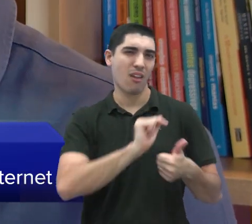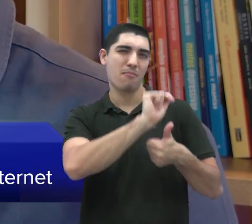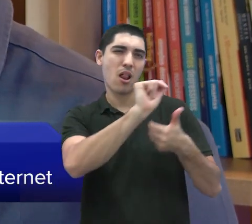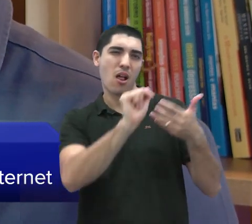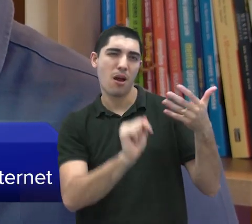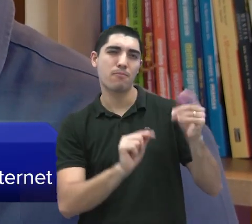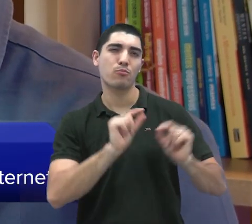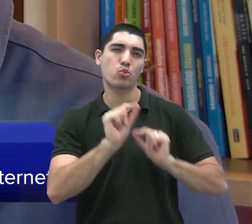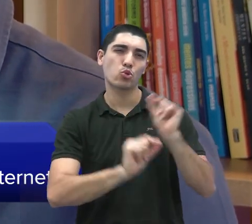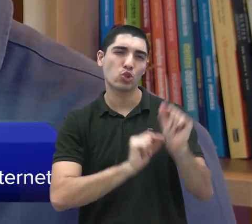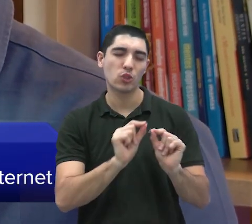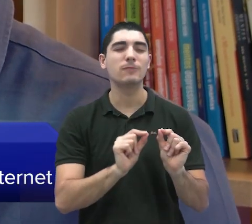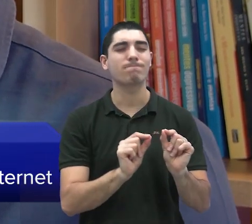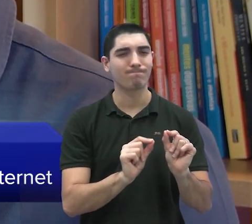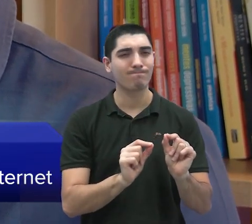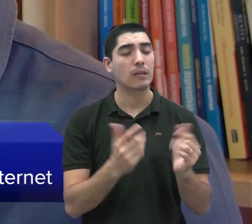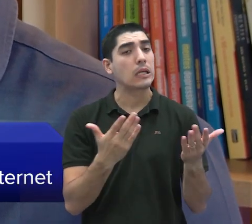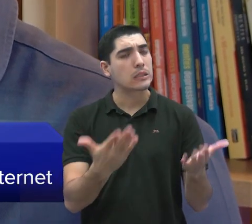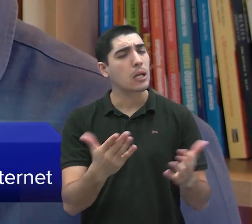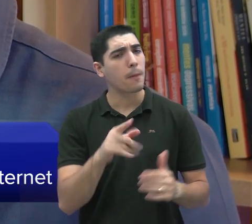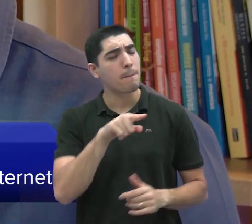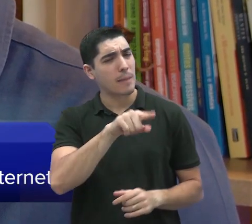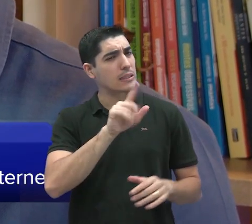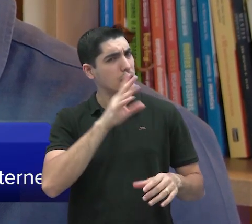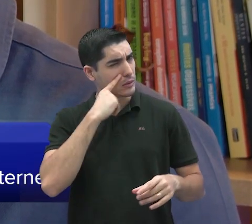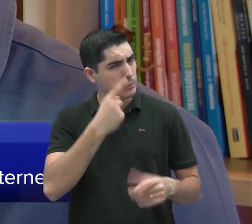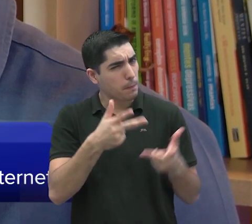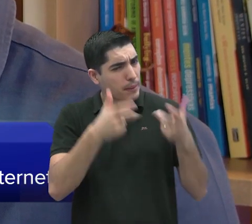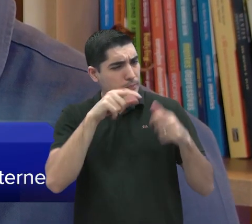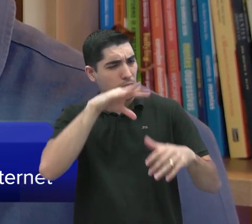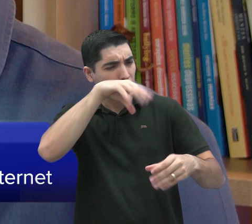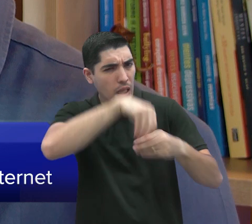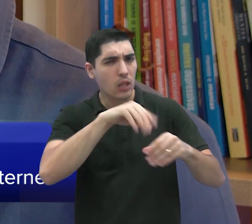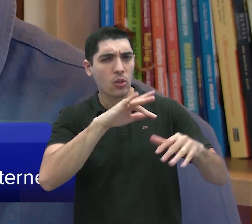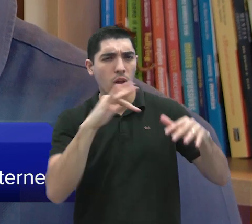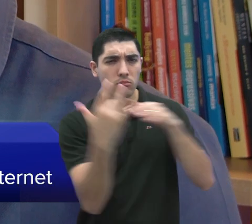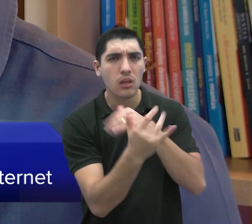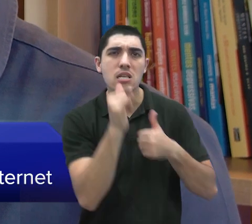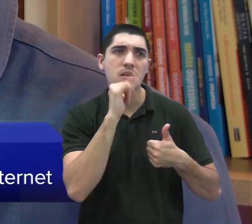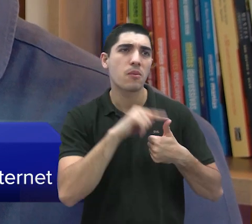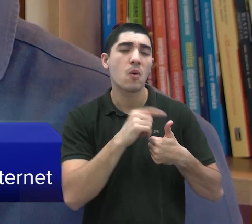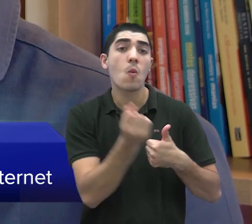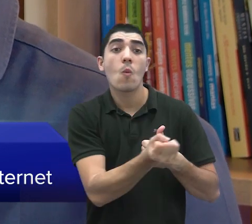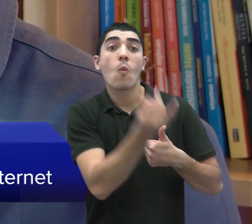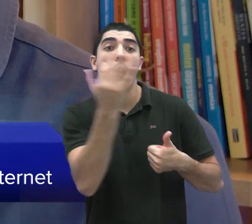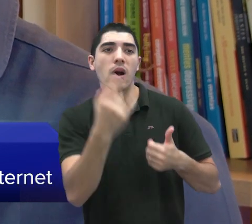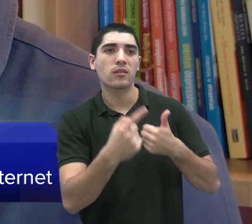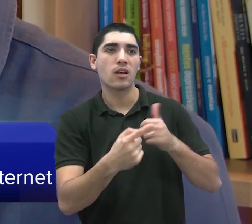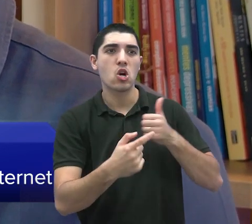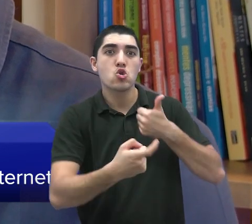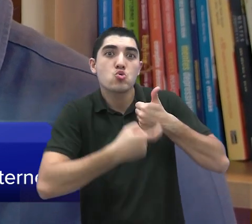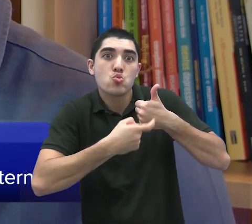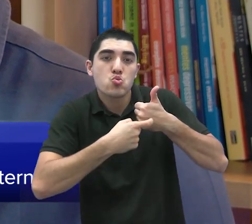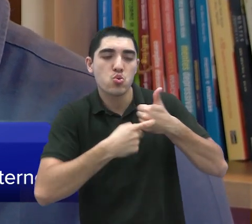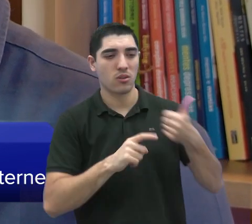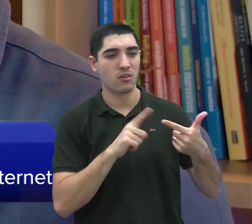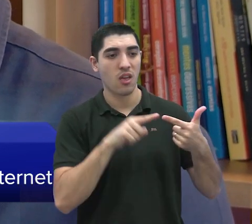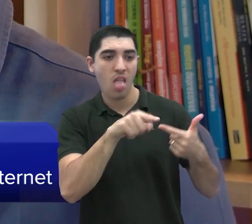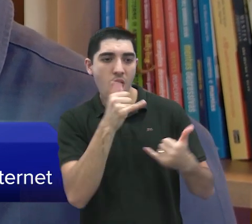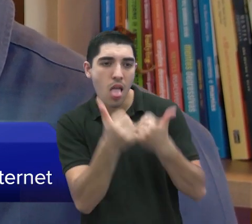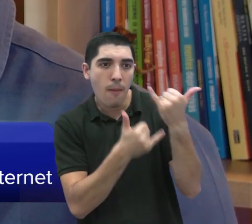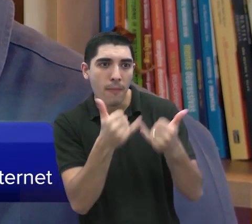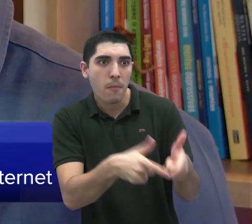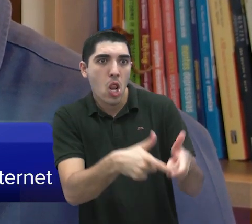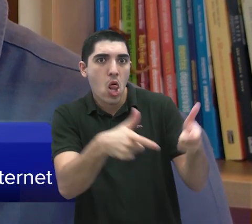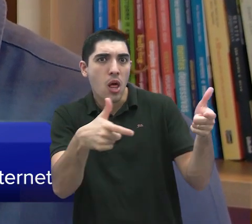né? E as dinâmicas ali em relação que envolvem as redes sociais, o número de curtidas, o alcance que aquela